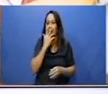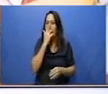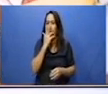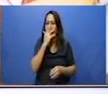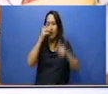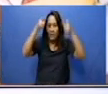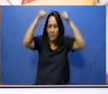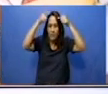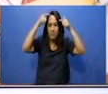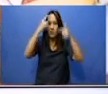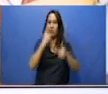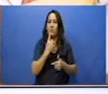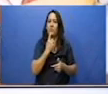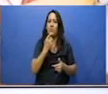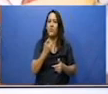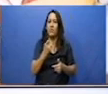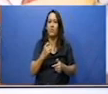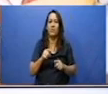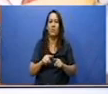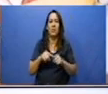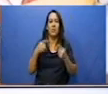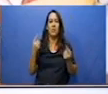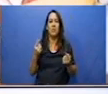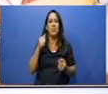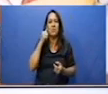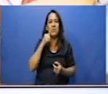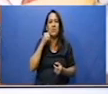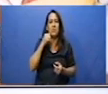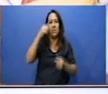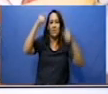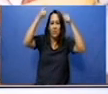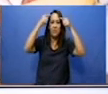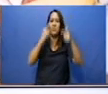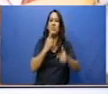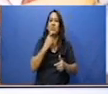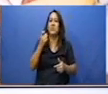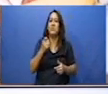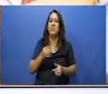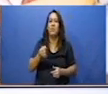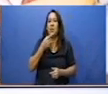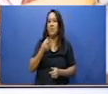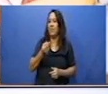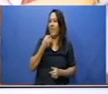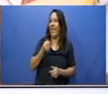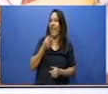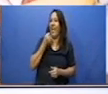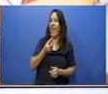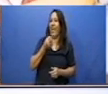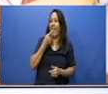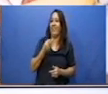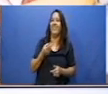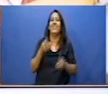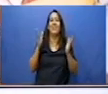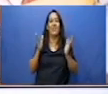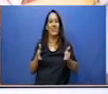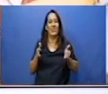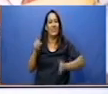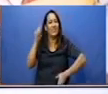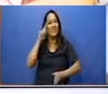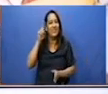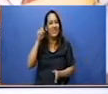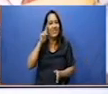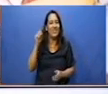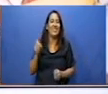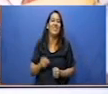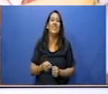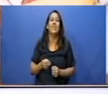capuz, Chapeuzinho se recusou a comentar a pesquisa. E a piada do dia? O que é vermelho dos pés à